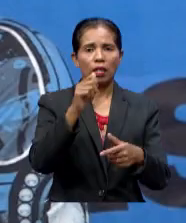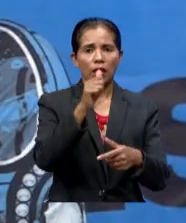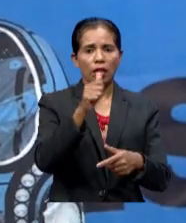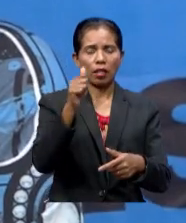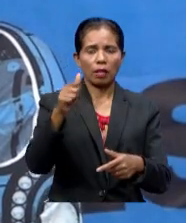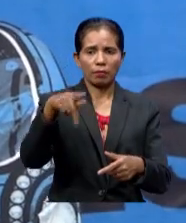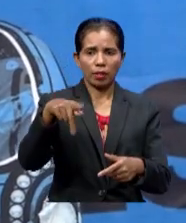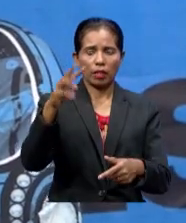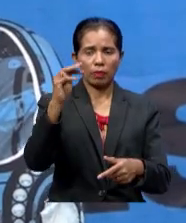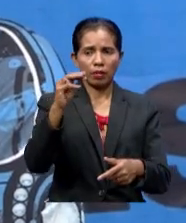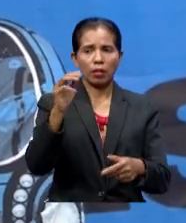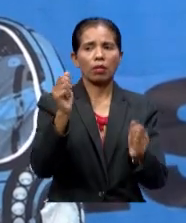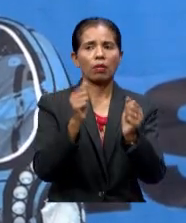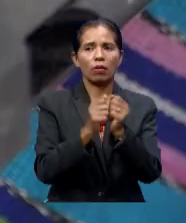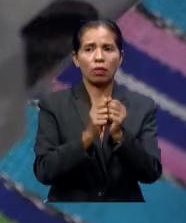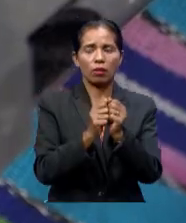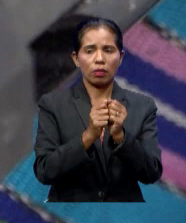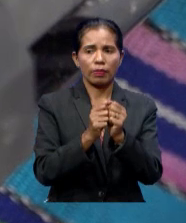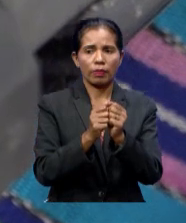AAPM, ho